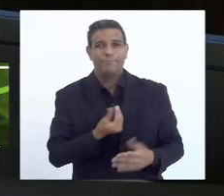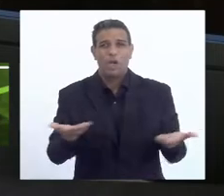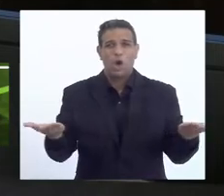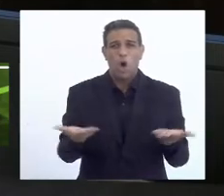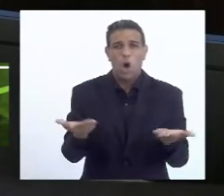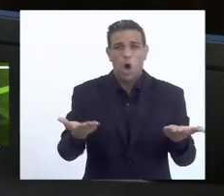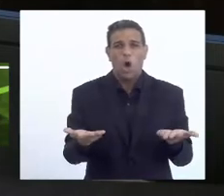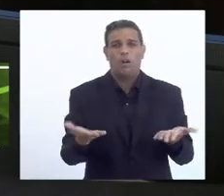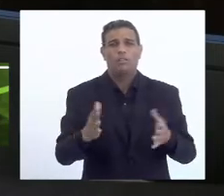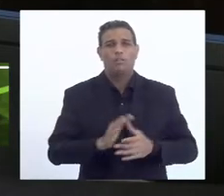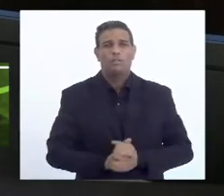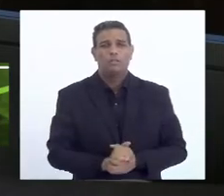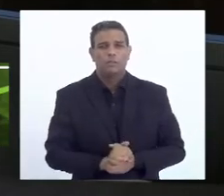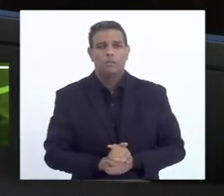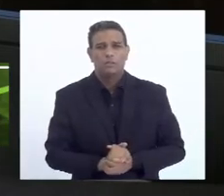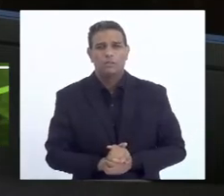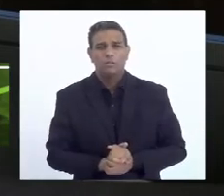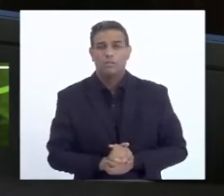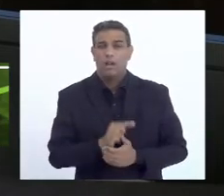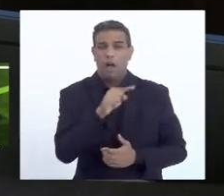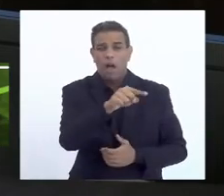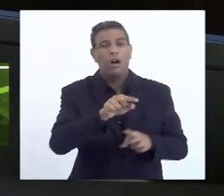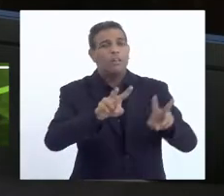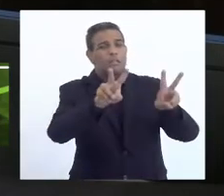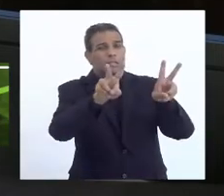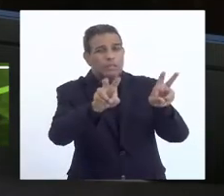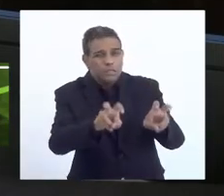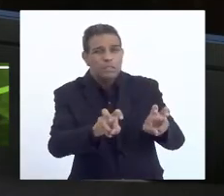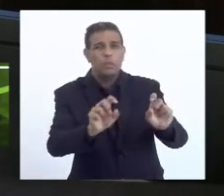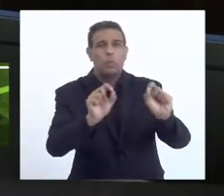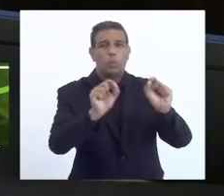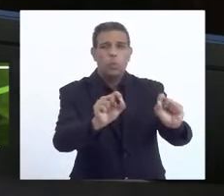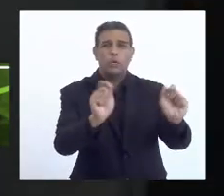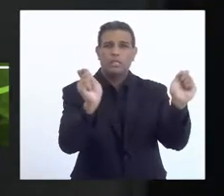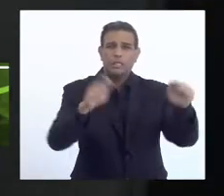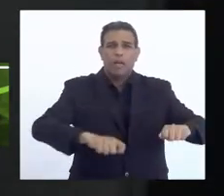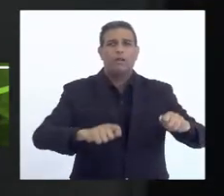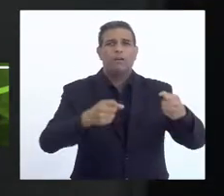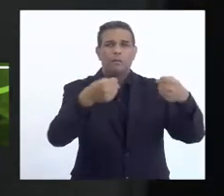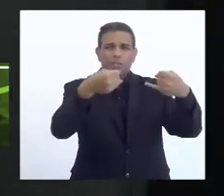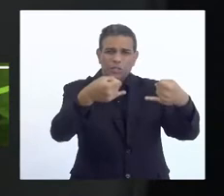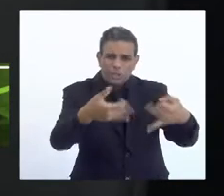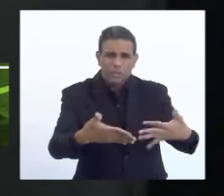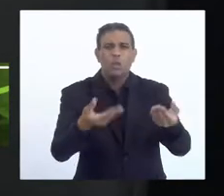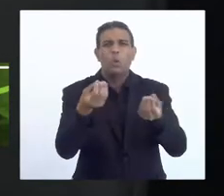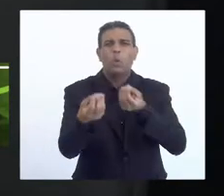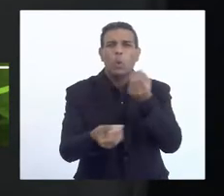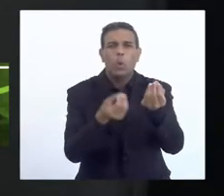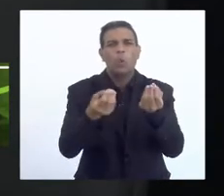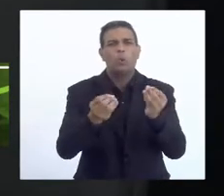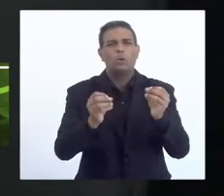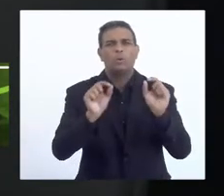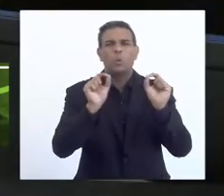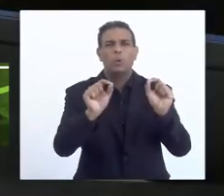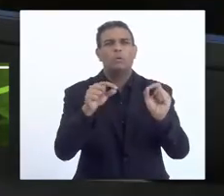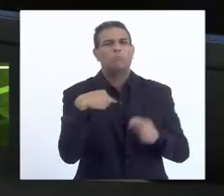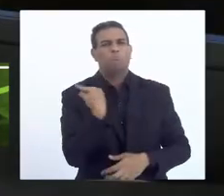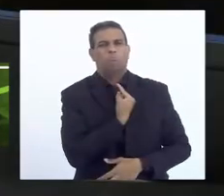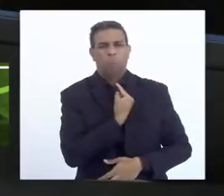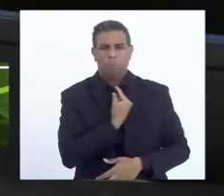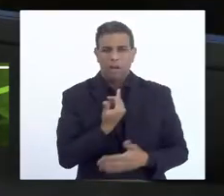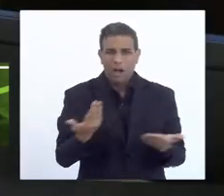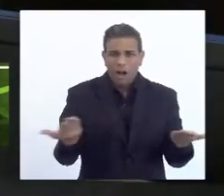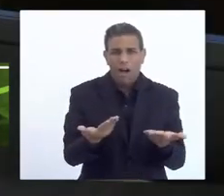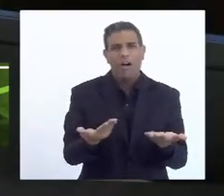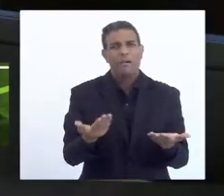Beni Brioli já está chegando, porque esse pode falar um pouco melhor sobre esse assunto, mas não é à toa